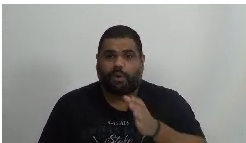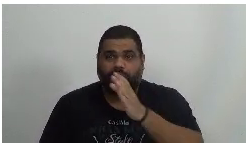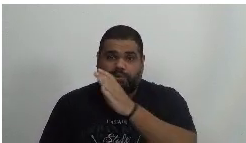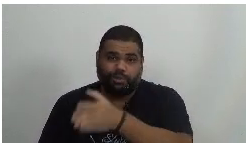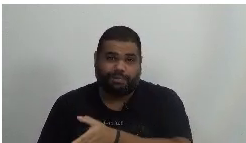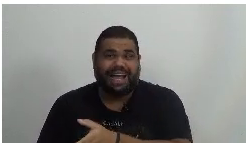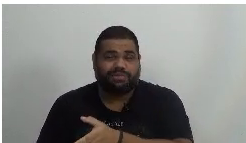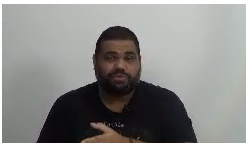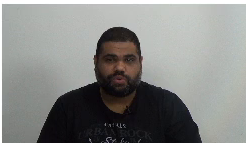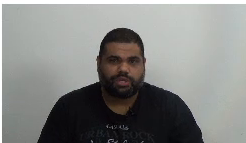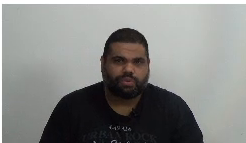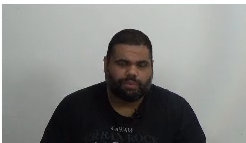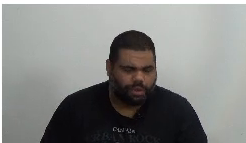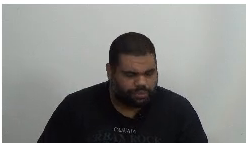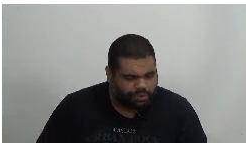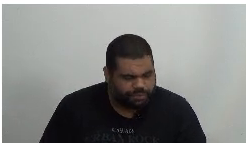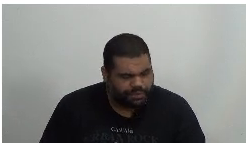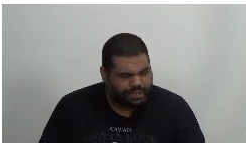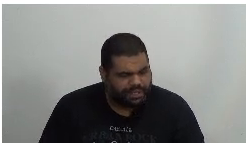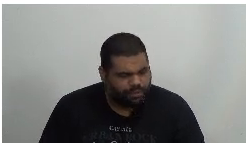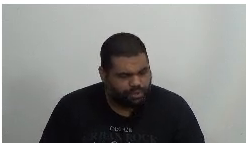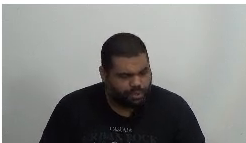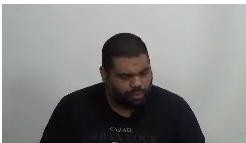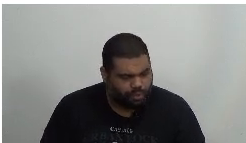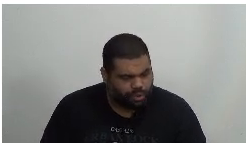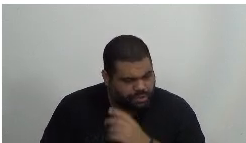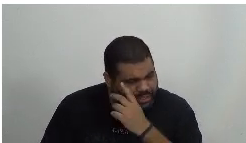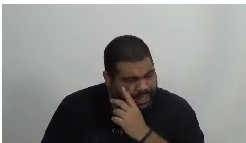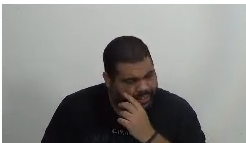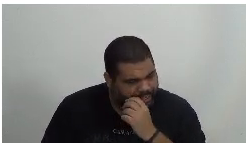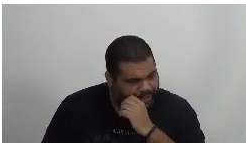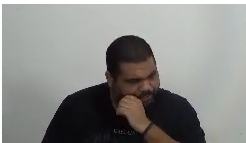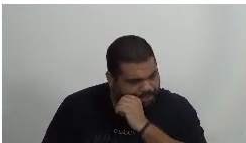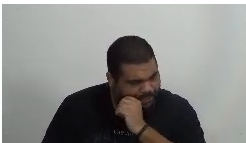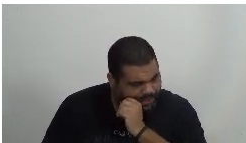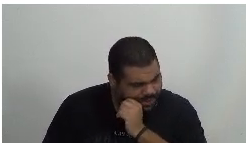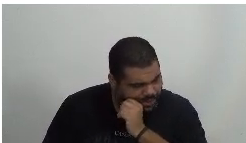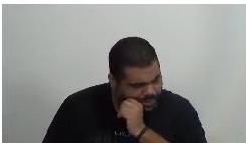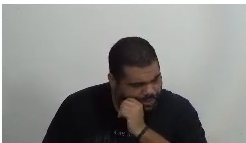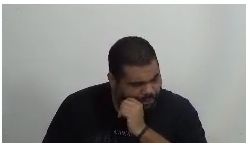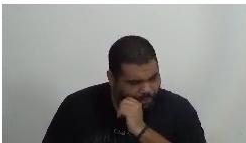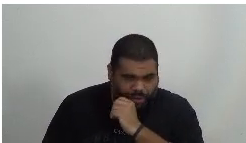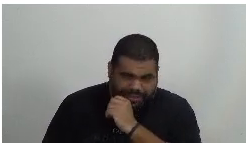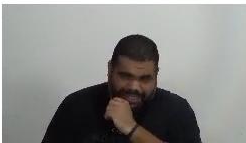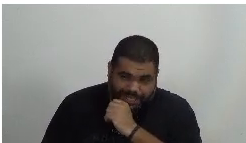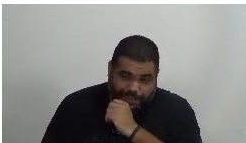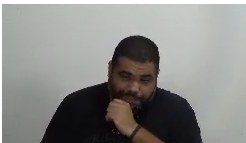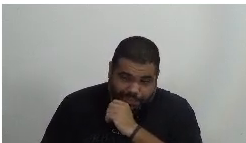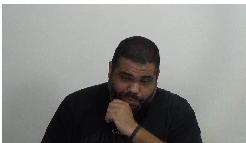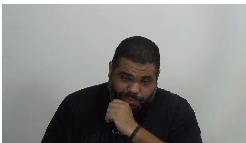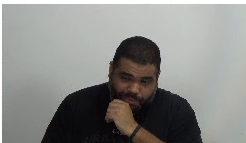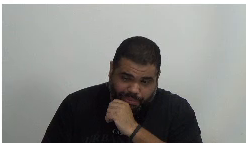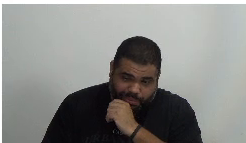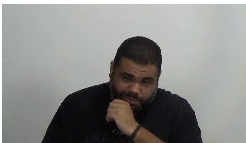3 módulos mais os 8 bônus, o seu curso sairia por